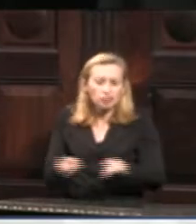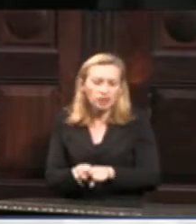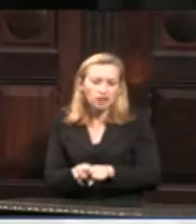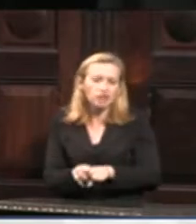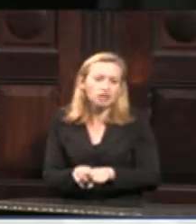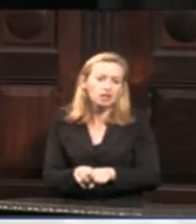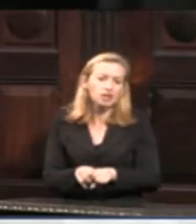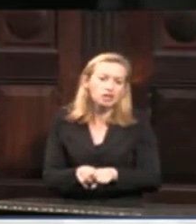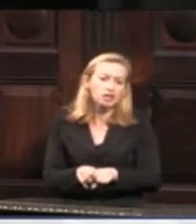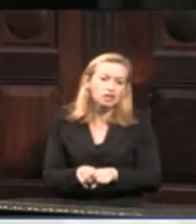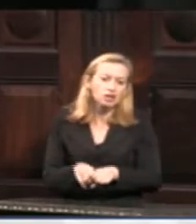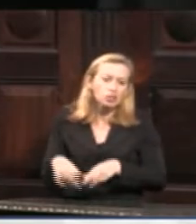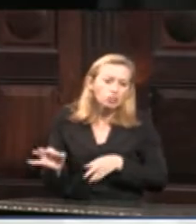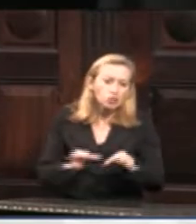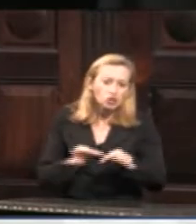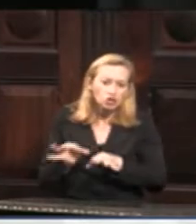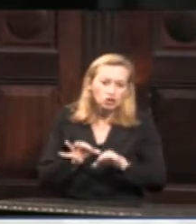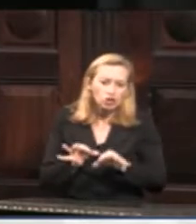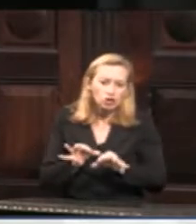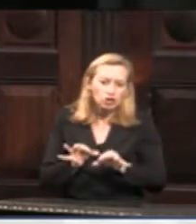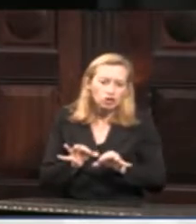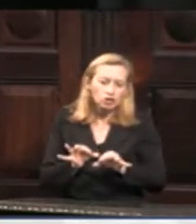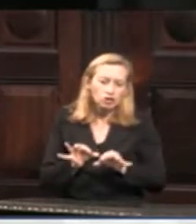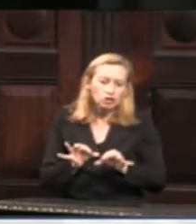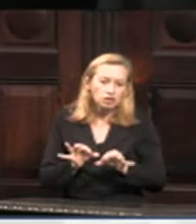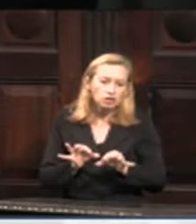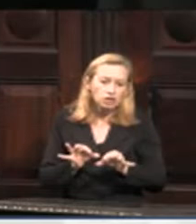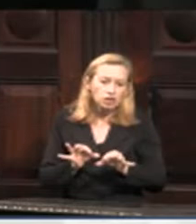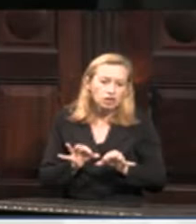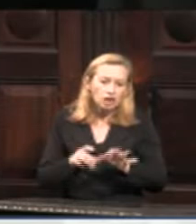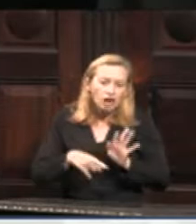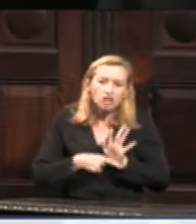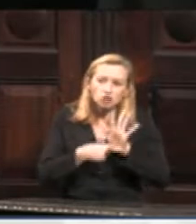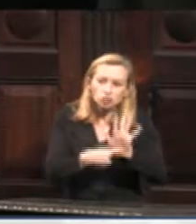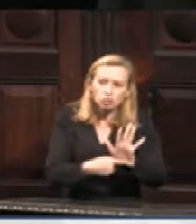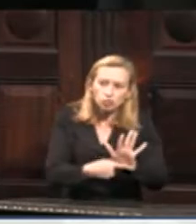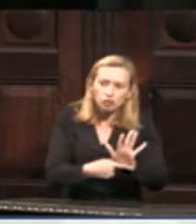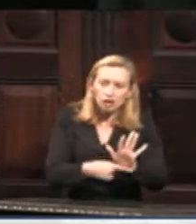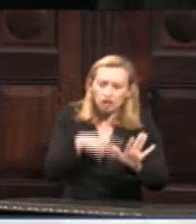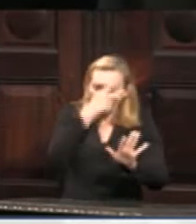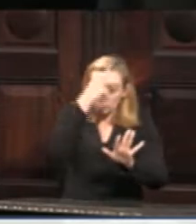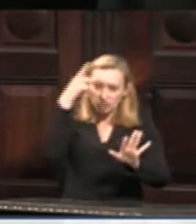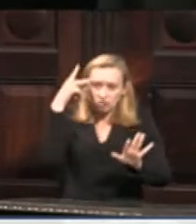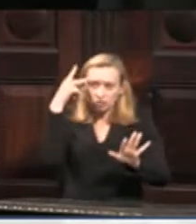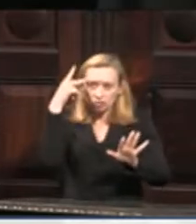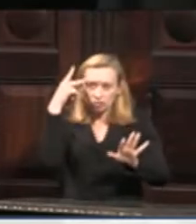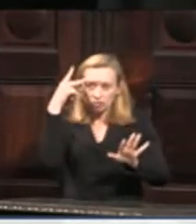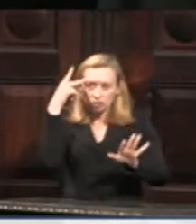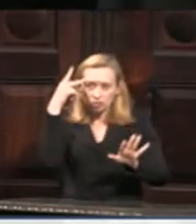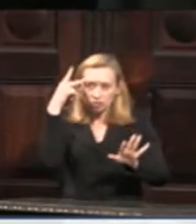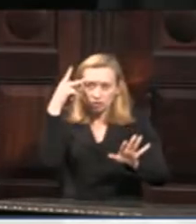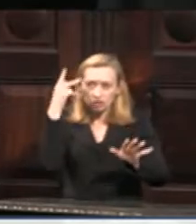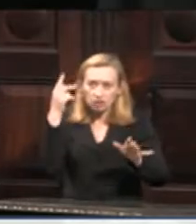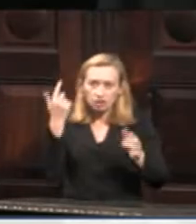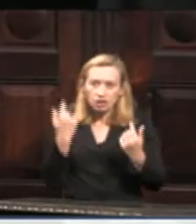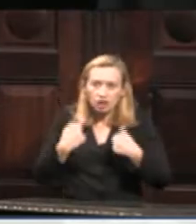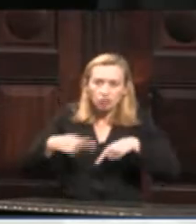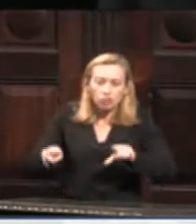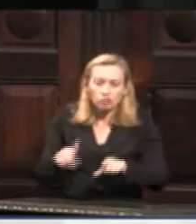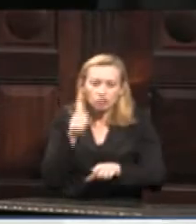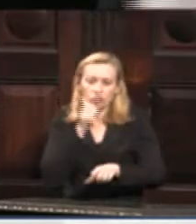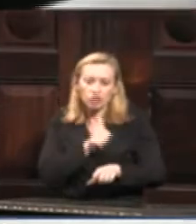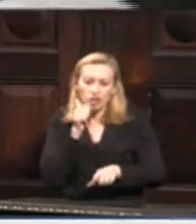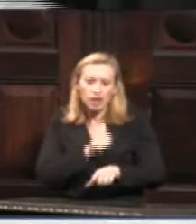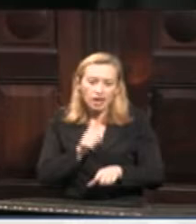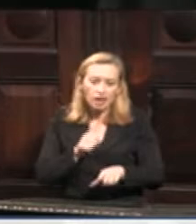no sentido da ressocialização dos agressores, que não basta punir, tem que pensar como mudar a forma de pensar